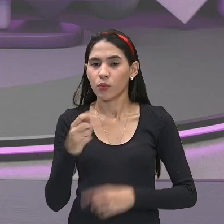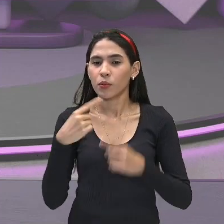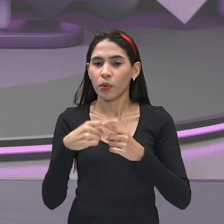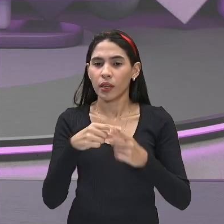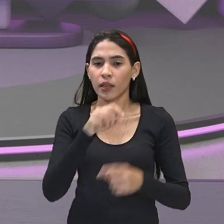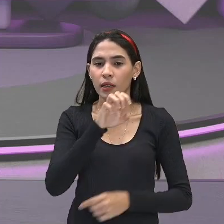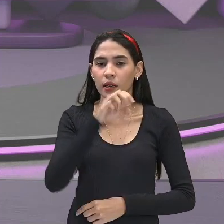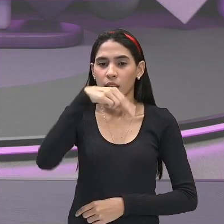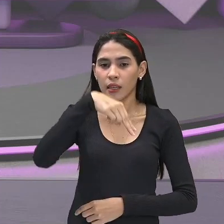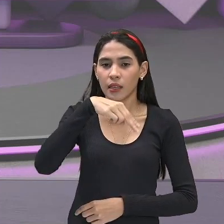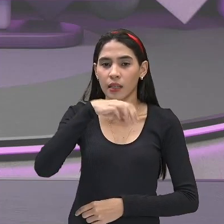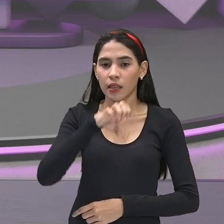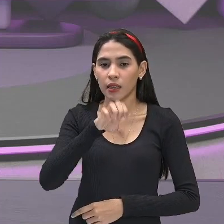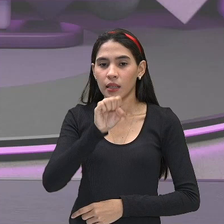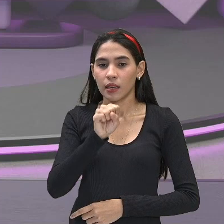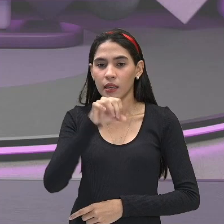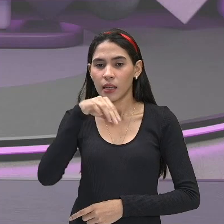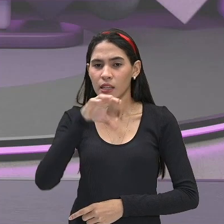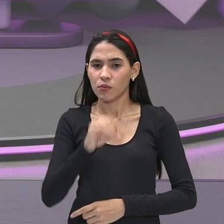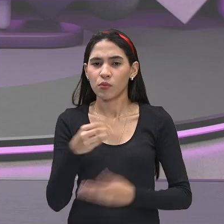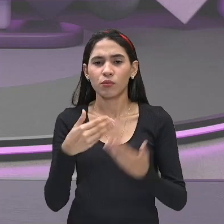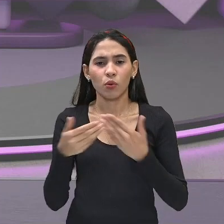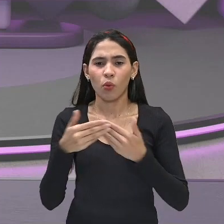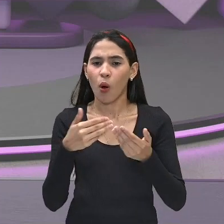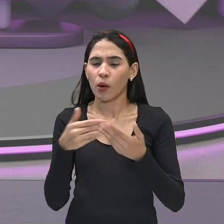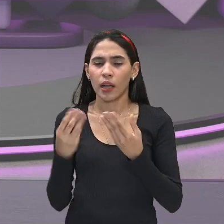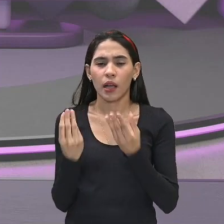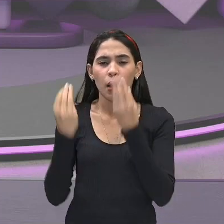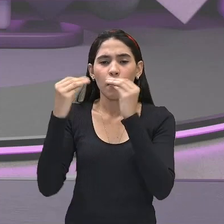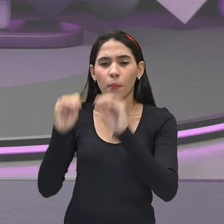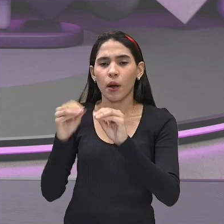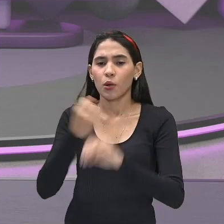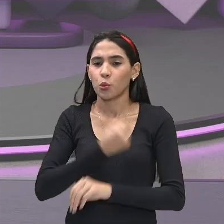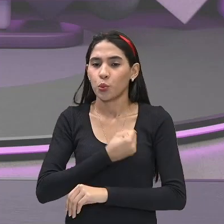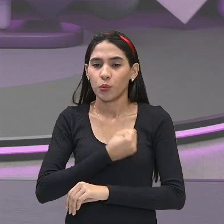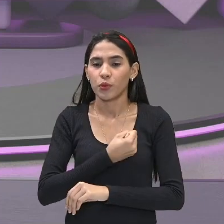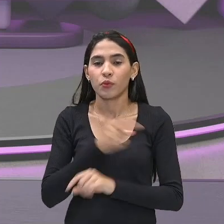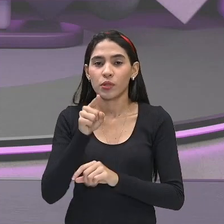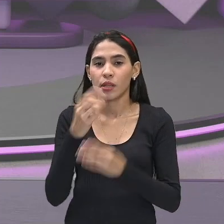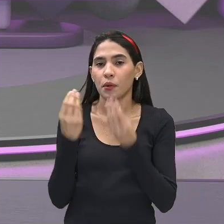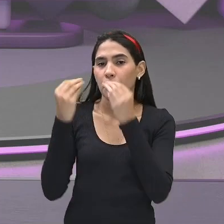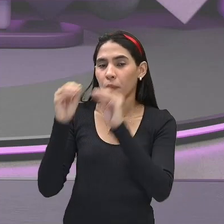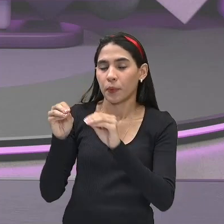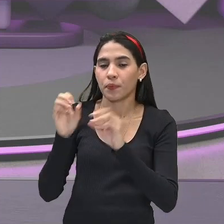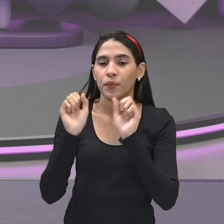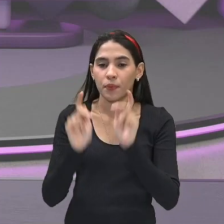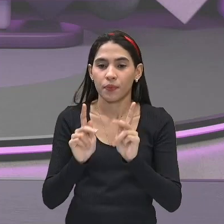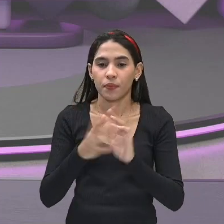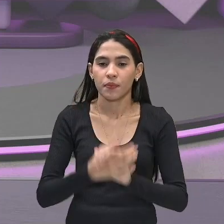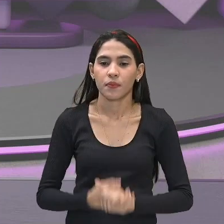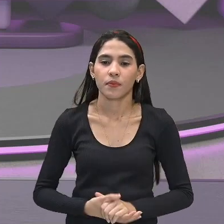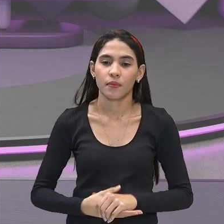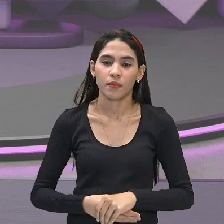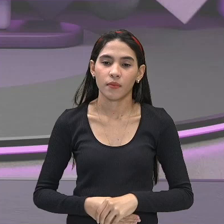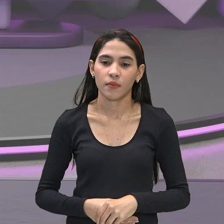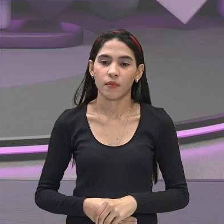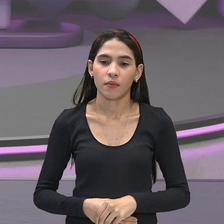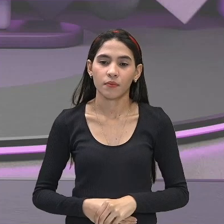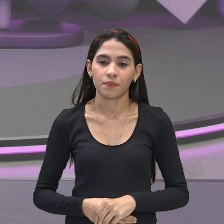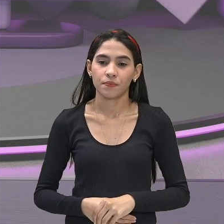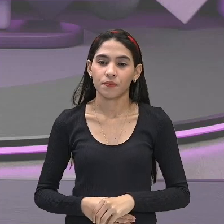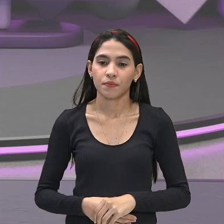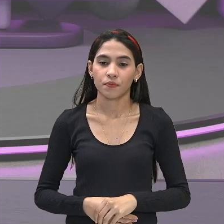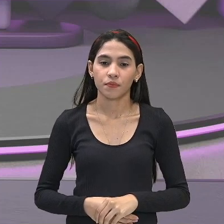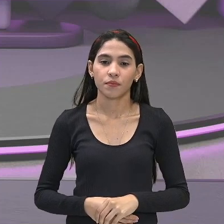Porque pode ser qualquer valor ali que a gente arbitrar, tá bom? E aí,